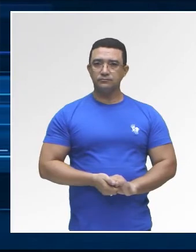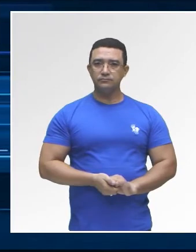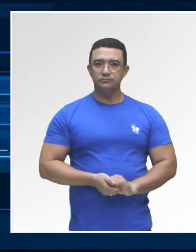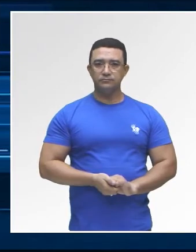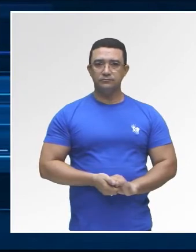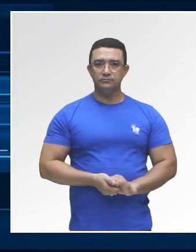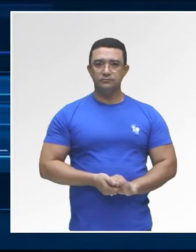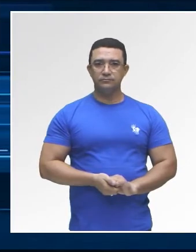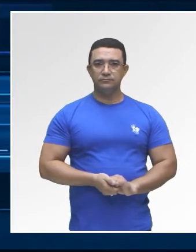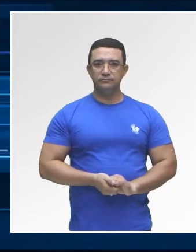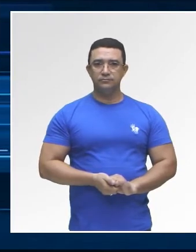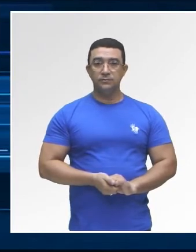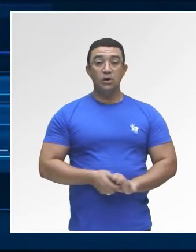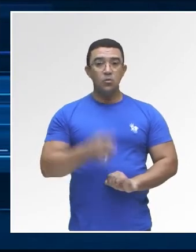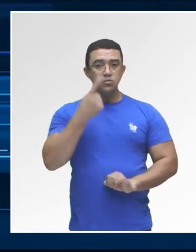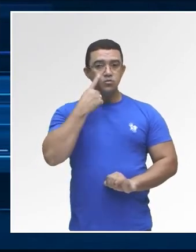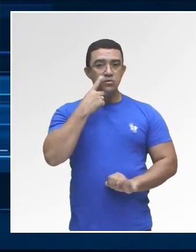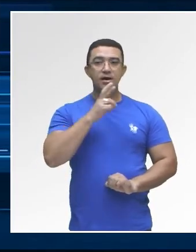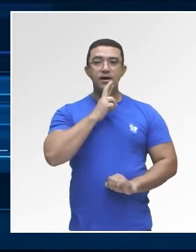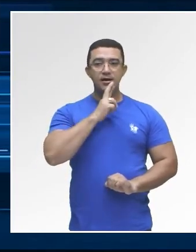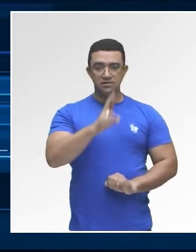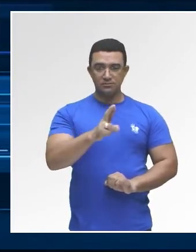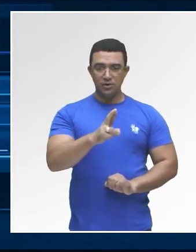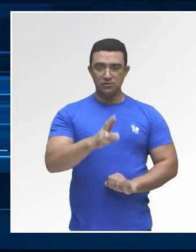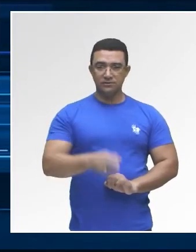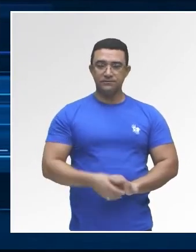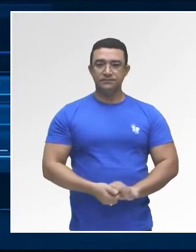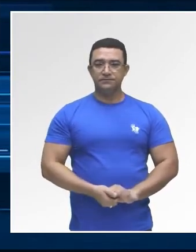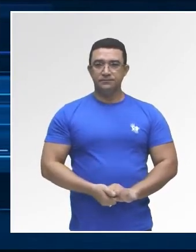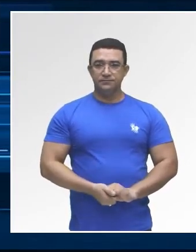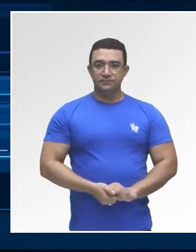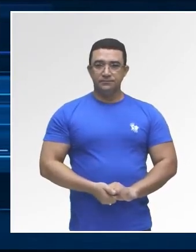país de origem? Vamos ver a resposta dos nossos personagens.